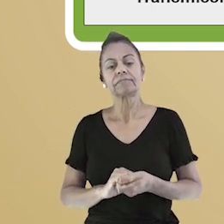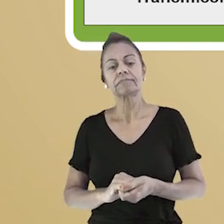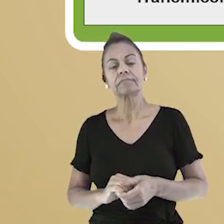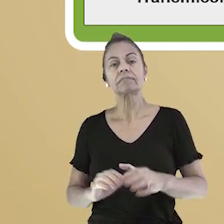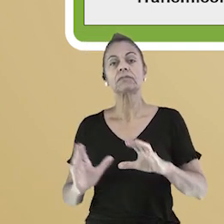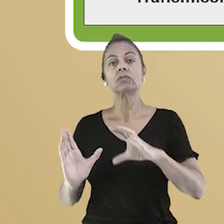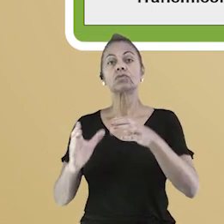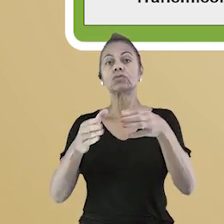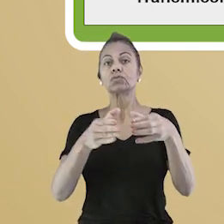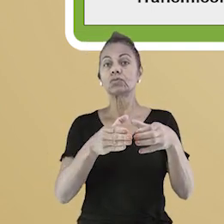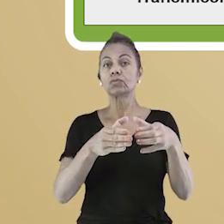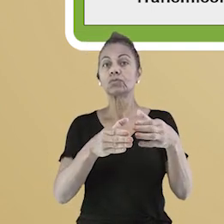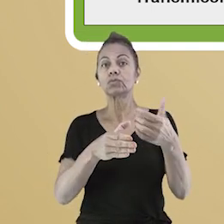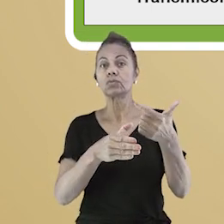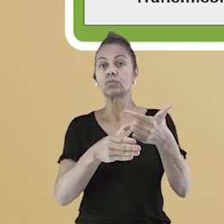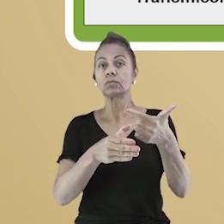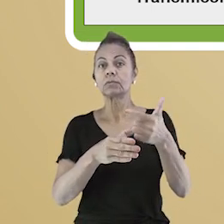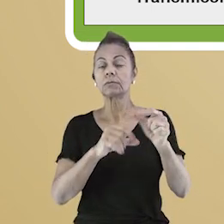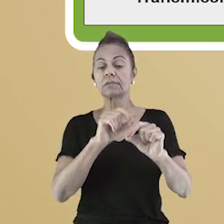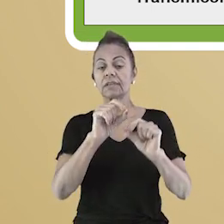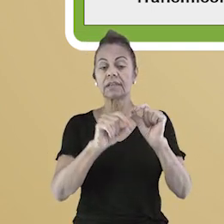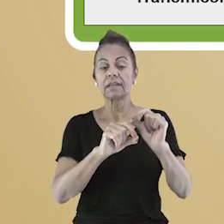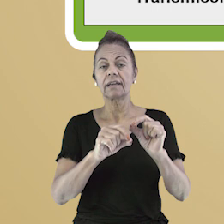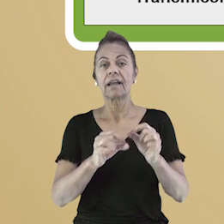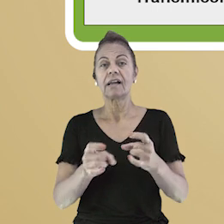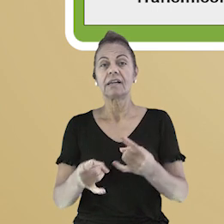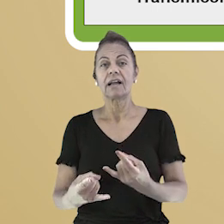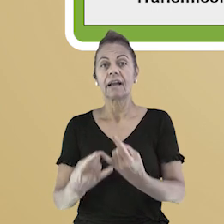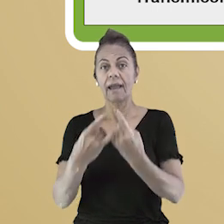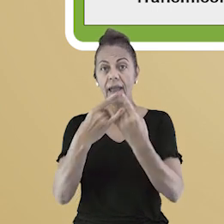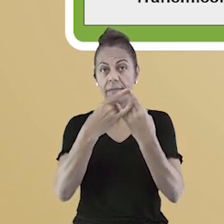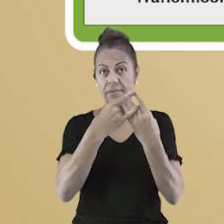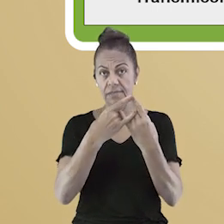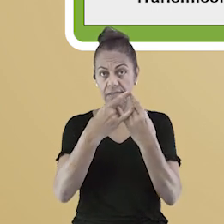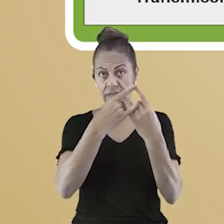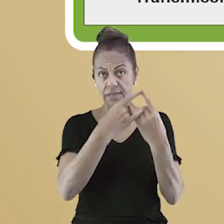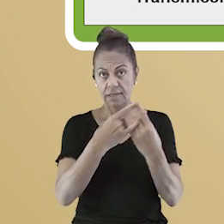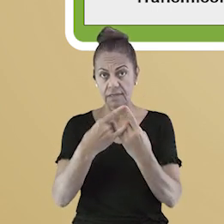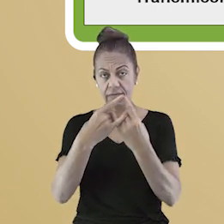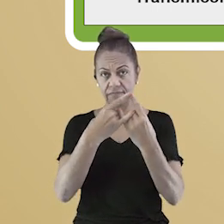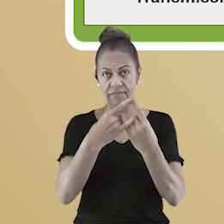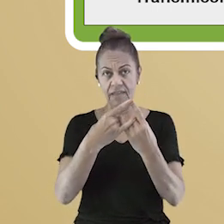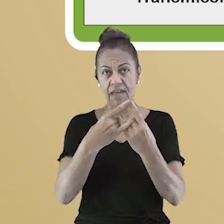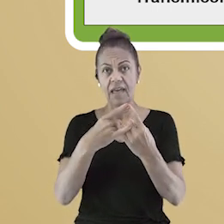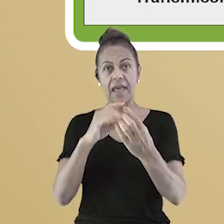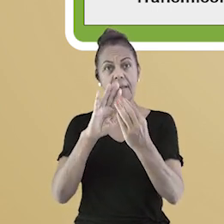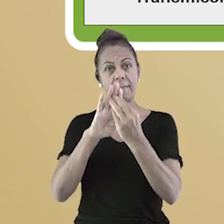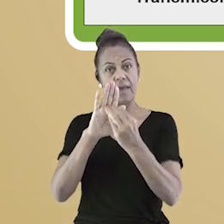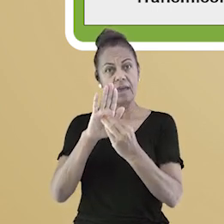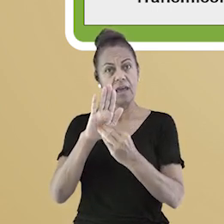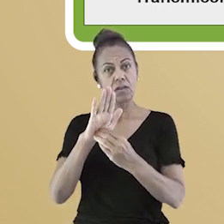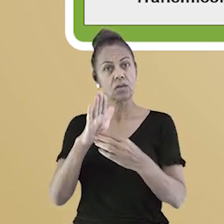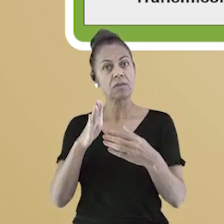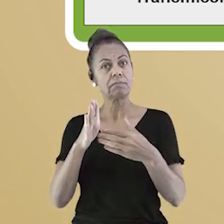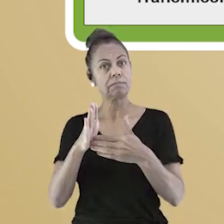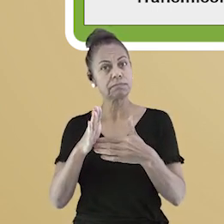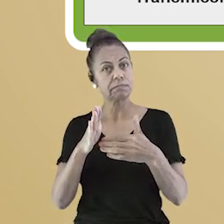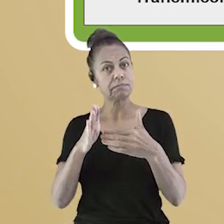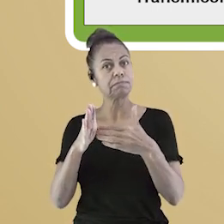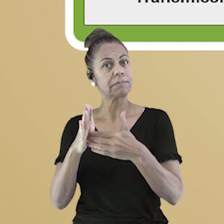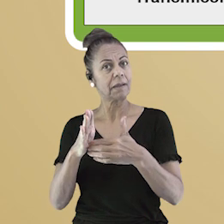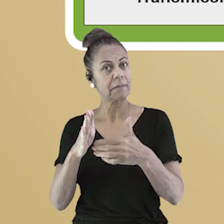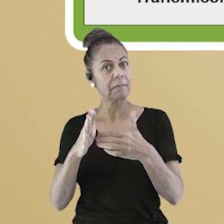destaque especial para a camisinha. E por quê? Bem, a função principal dos métodos de barreira é barrar a passagem